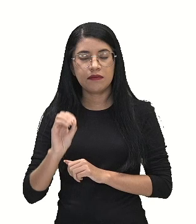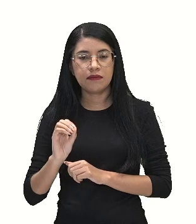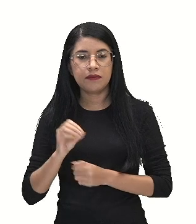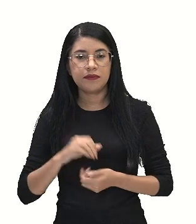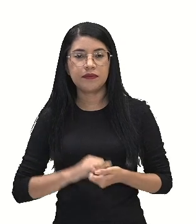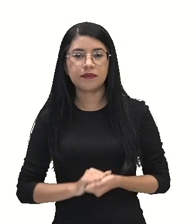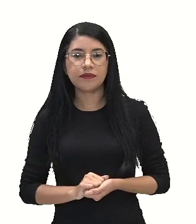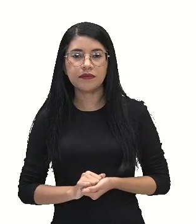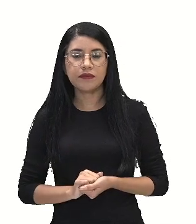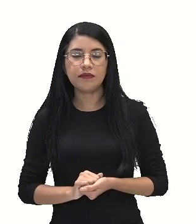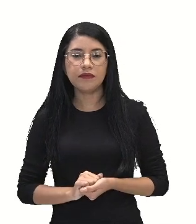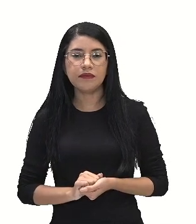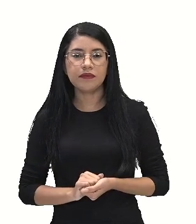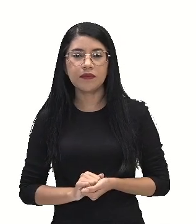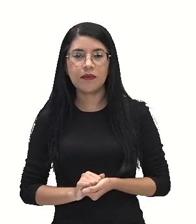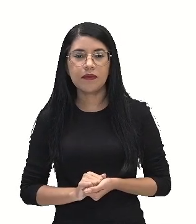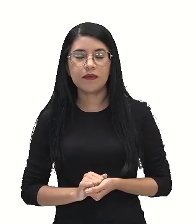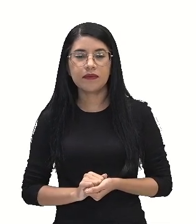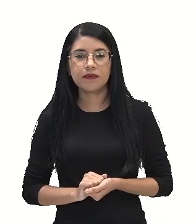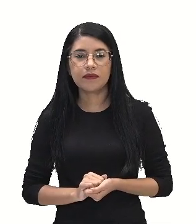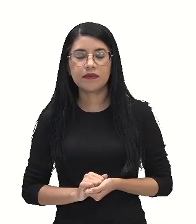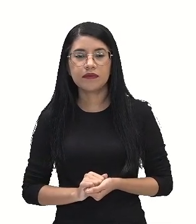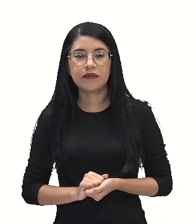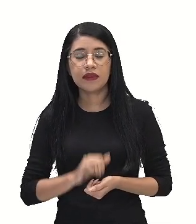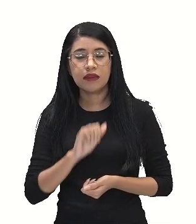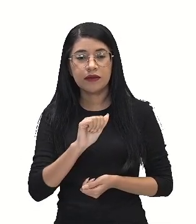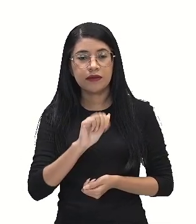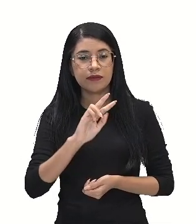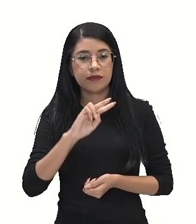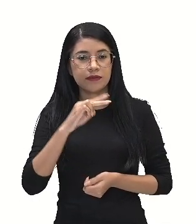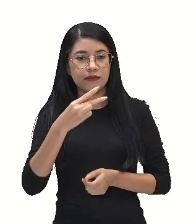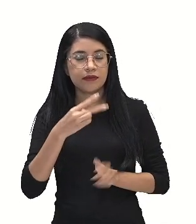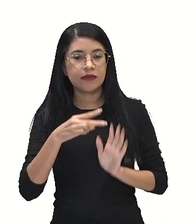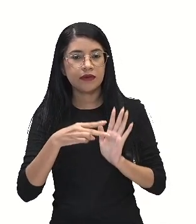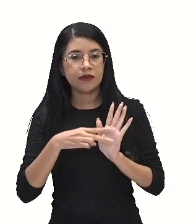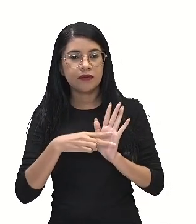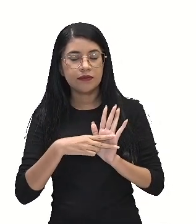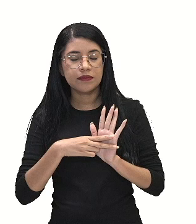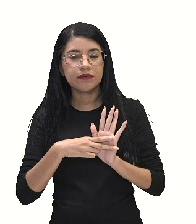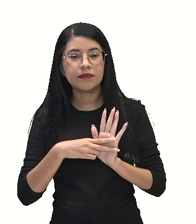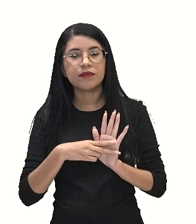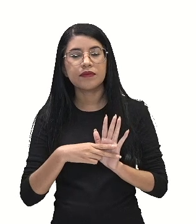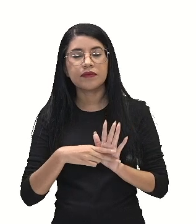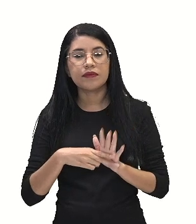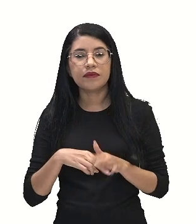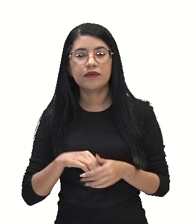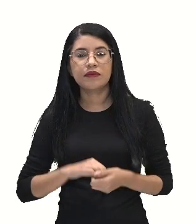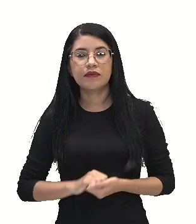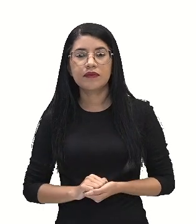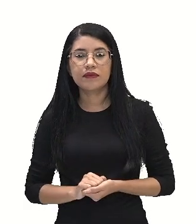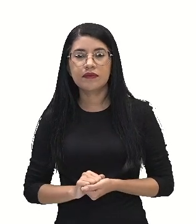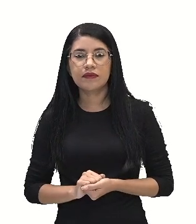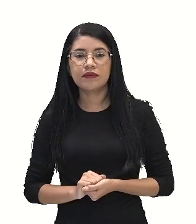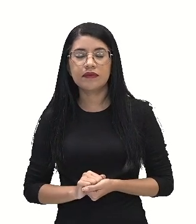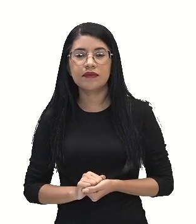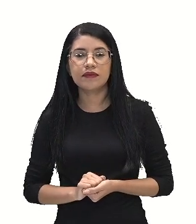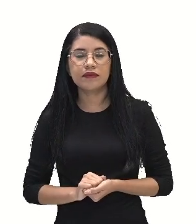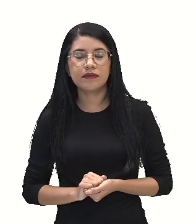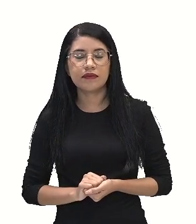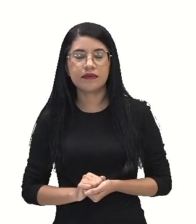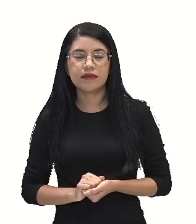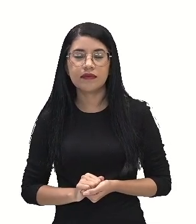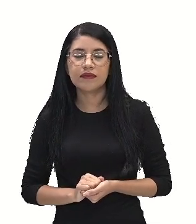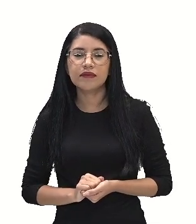150. Beleza. Então, A ao quadrado é igual a 325 menos